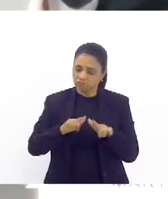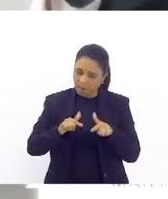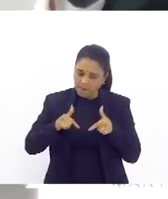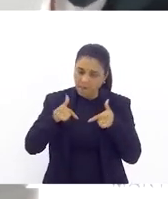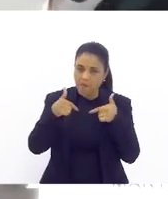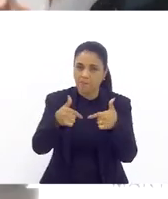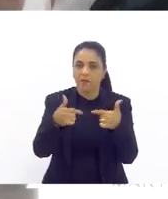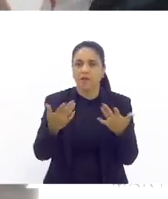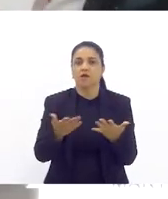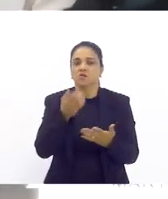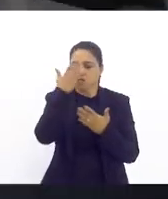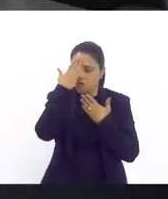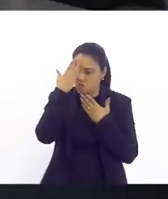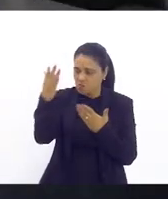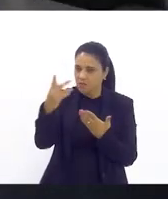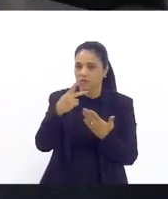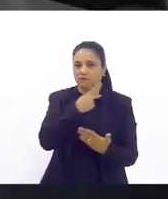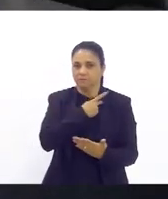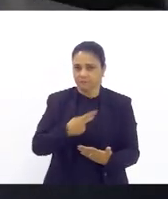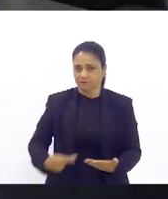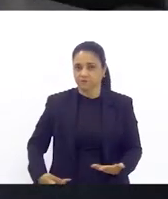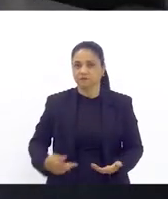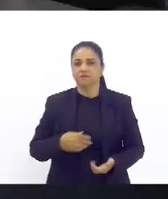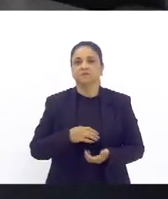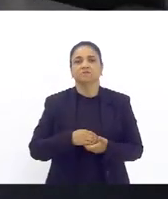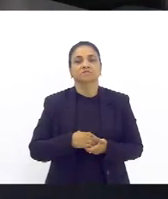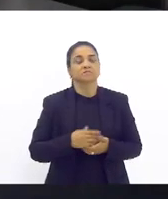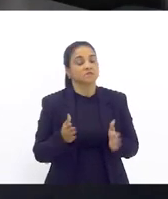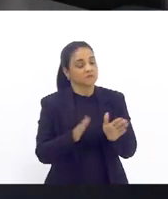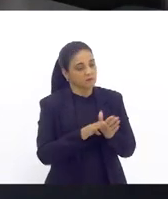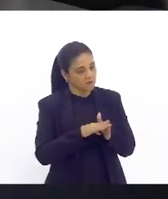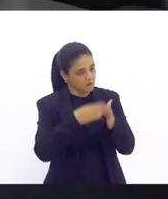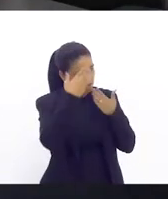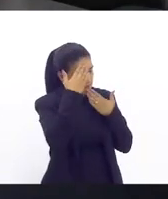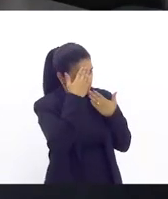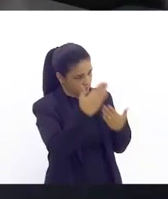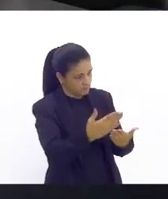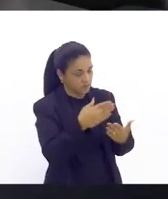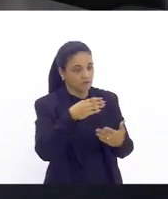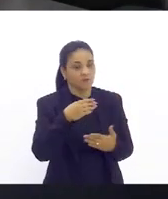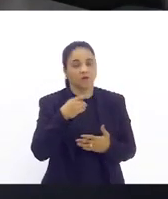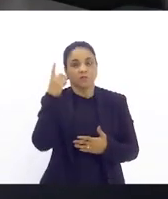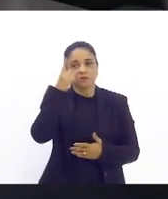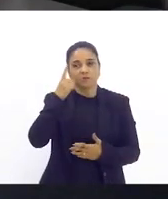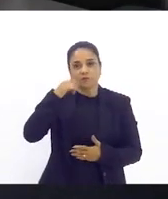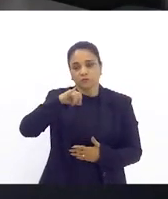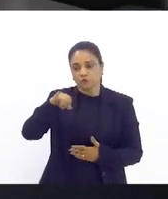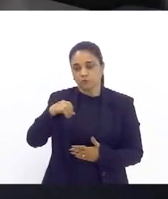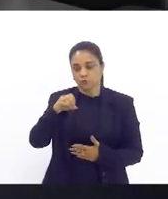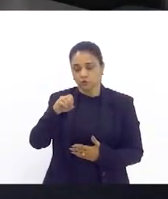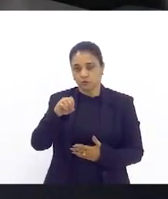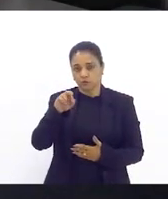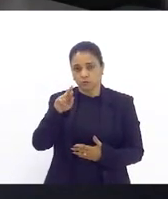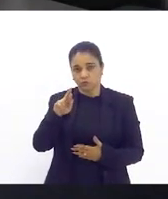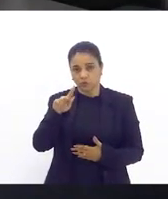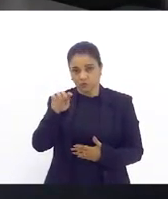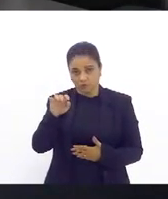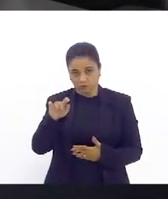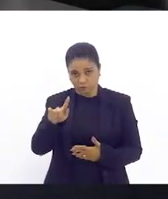esse tempo muito obrigado agradecendo ao deputado Jorge Felipe Deputado Luiz Paulo